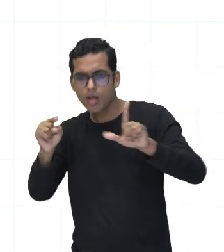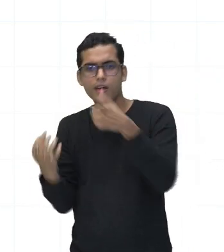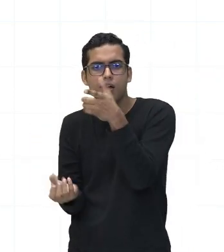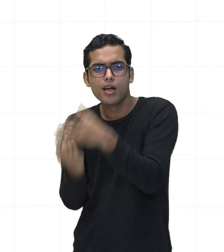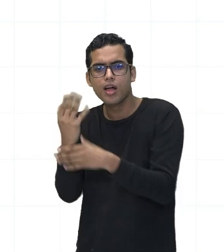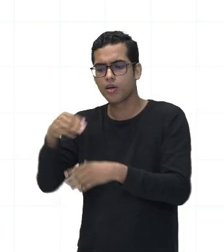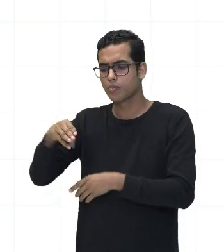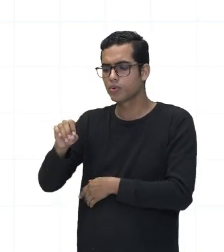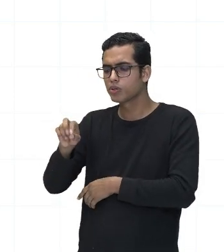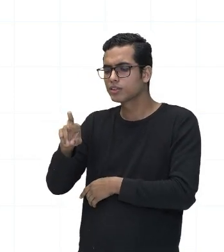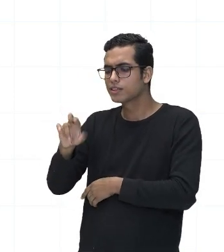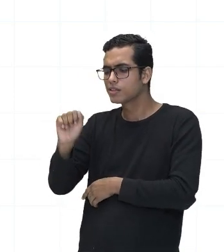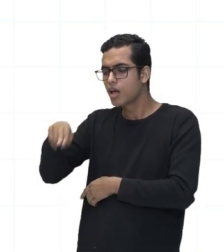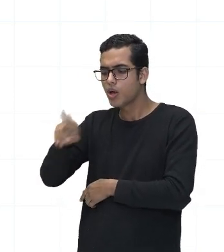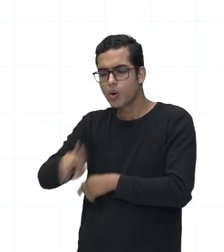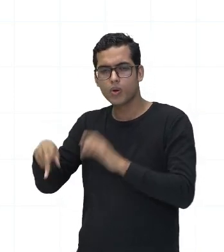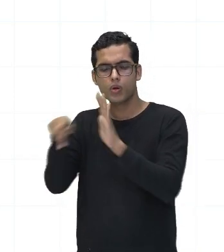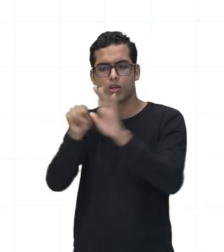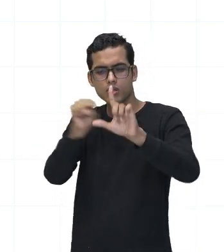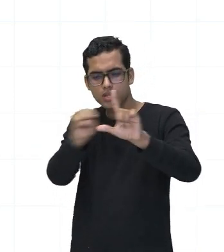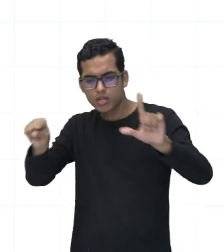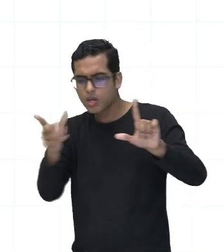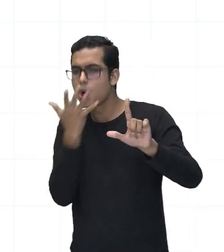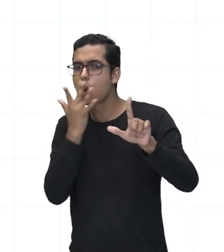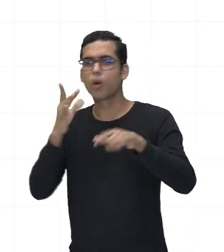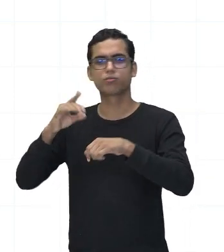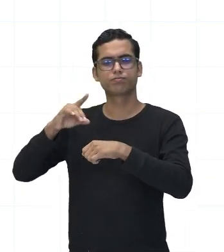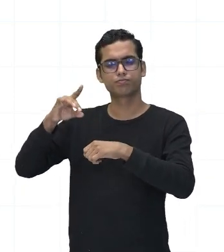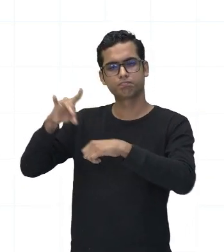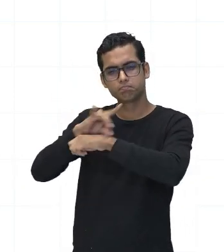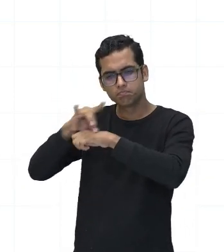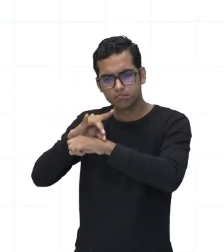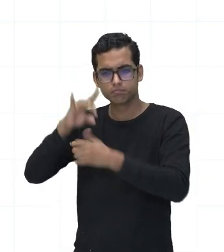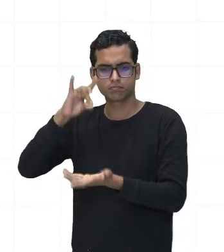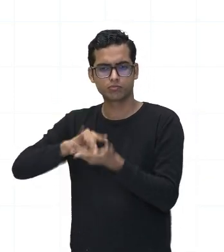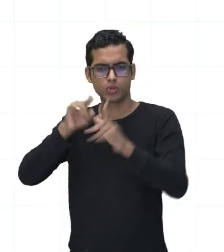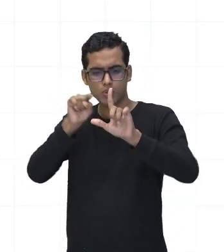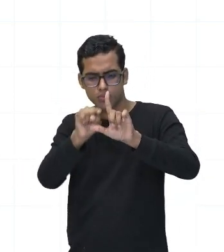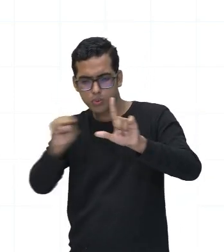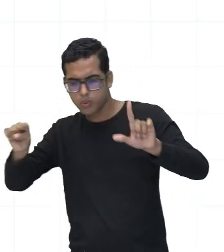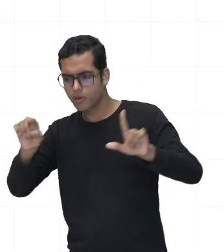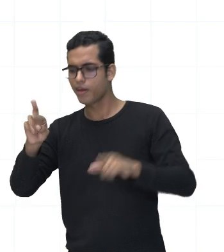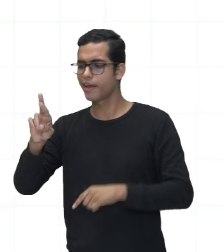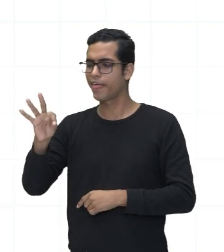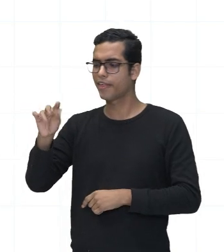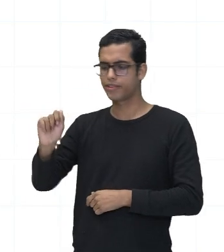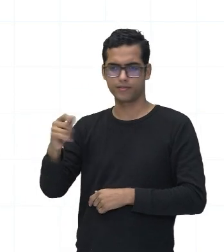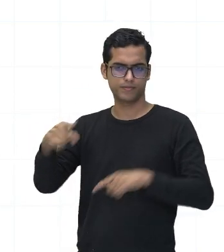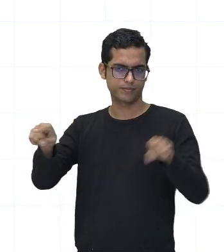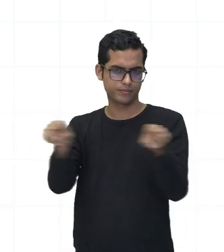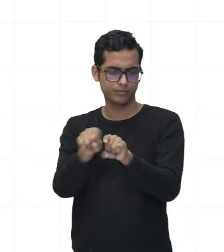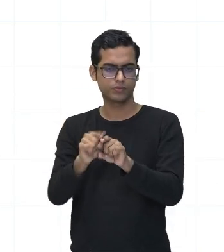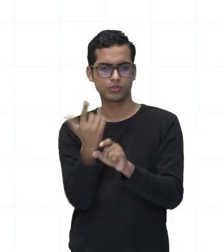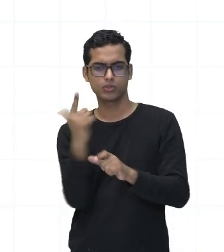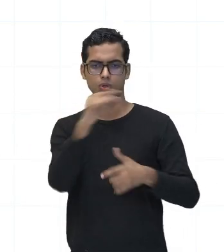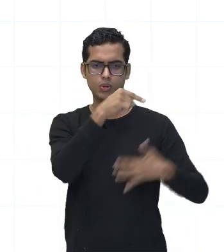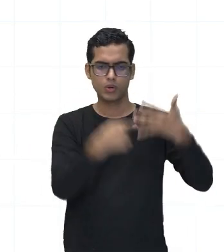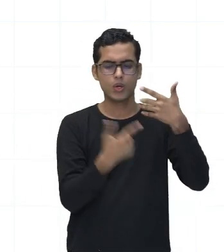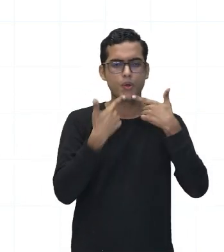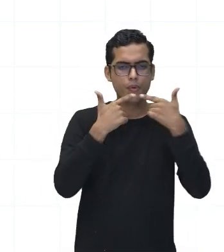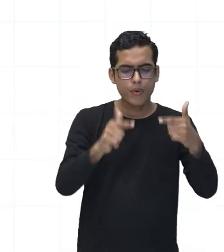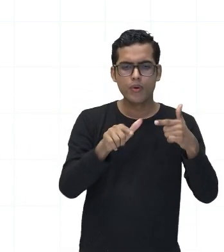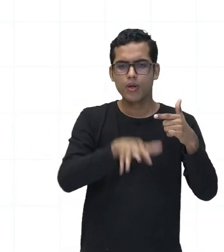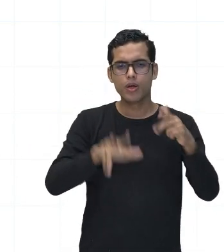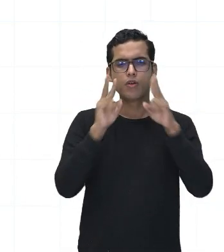de linhas retas e pretas, como vocês podem ver aí. Tem um outro elemento da linguagem visual, que é